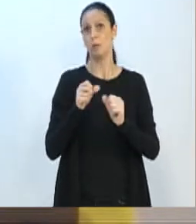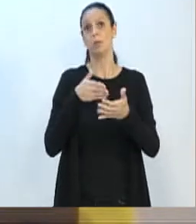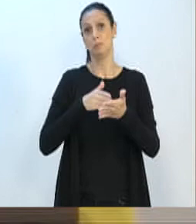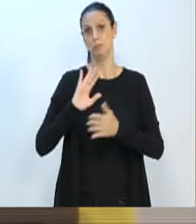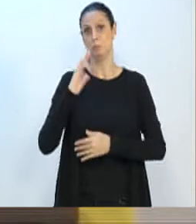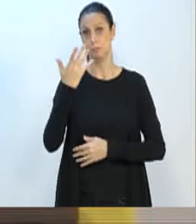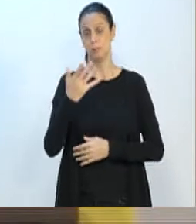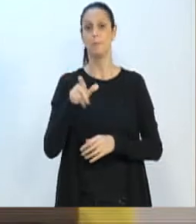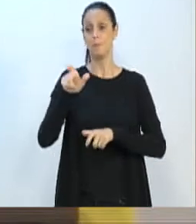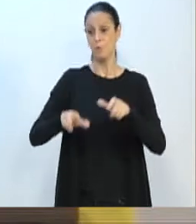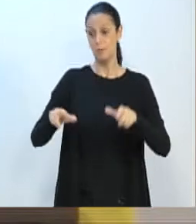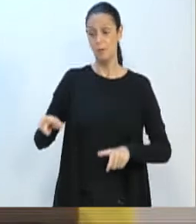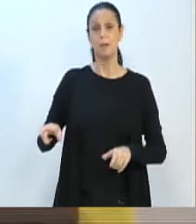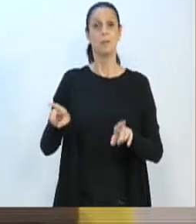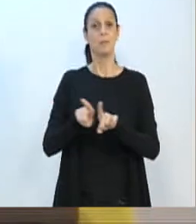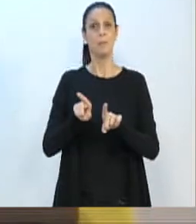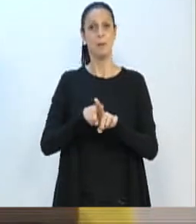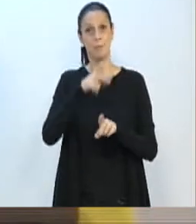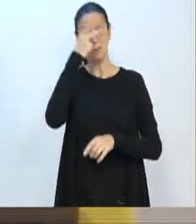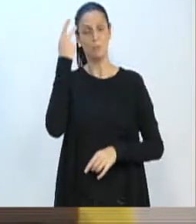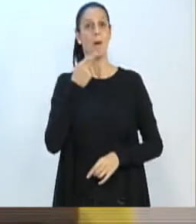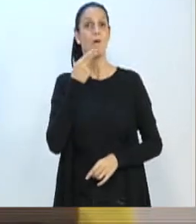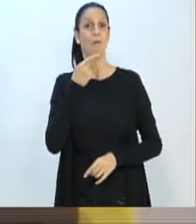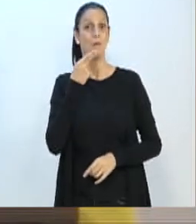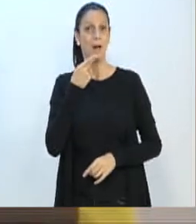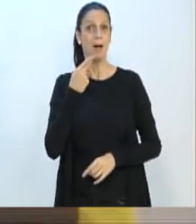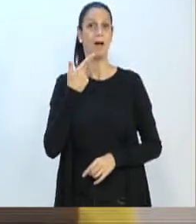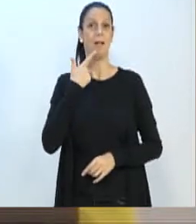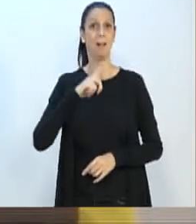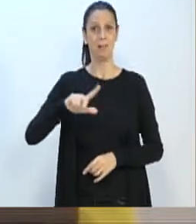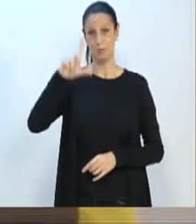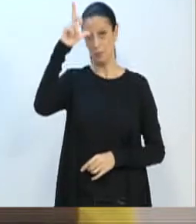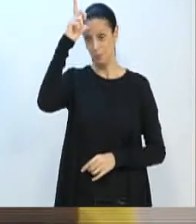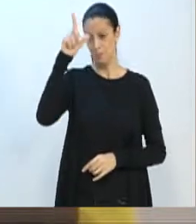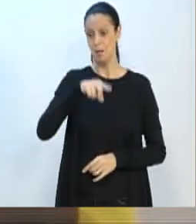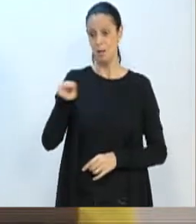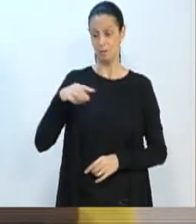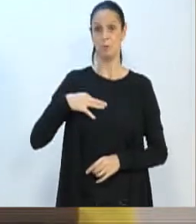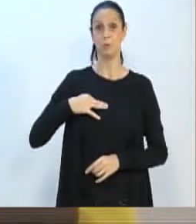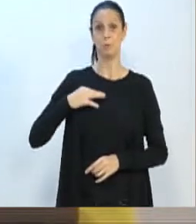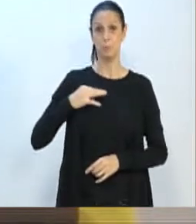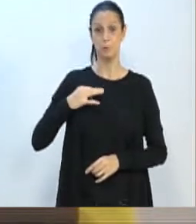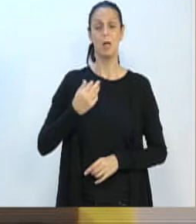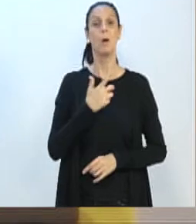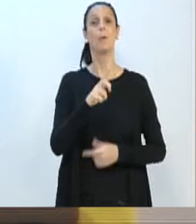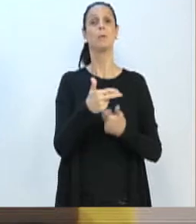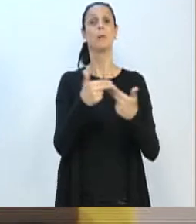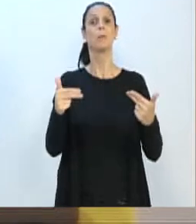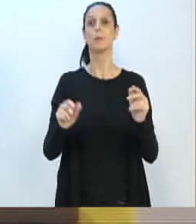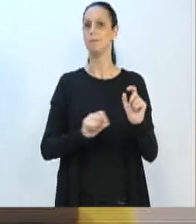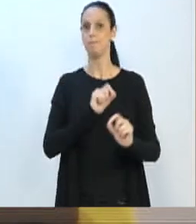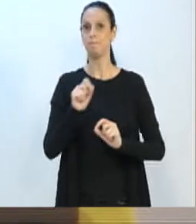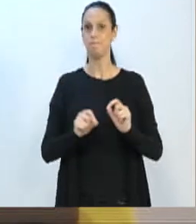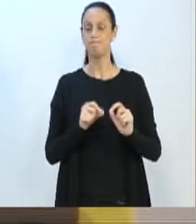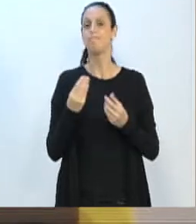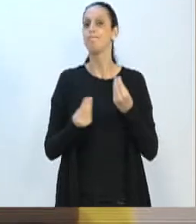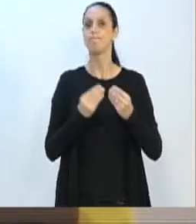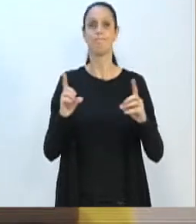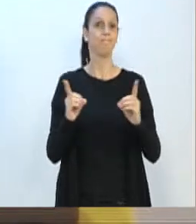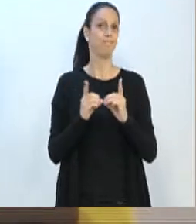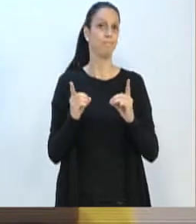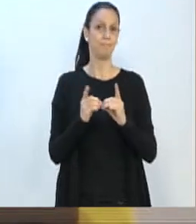recurso das pessoas que falam e da voluntariedade dela, mas o outro elemento seria a questão didática, a